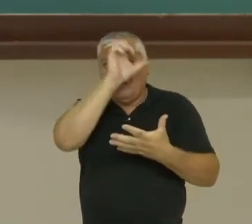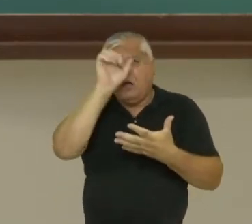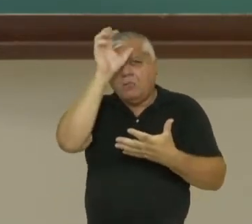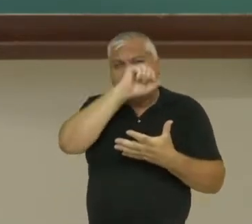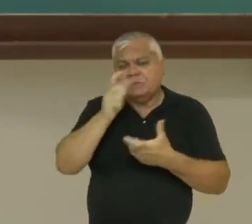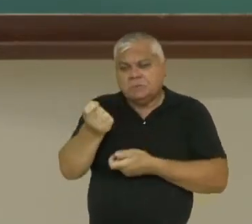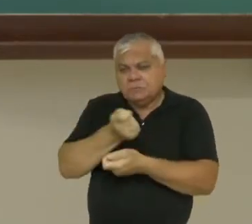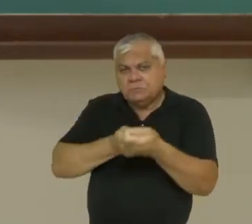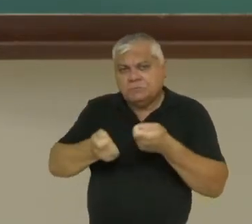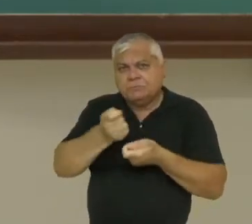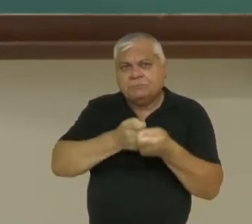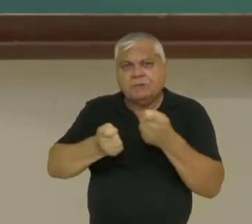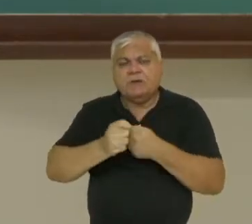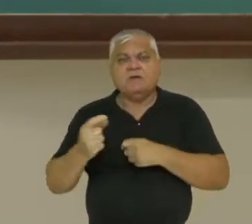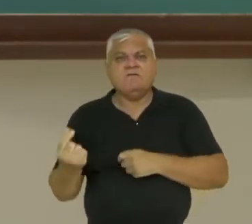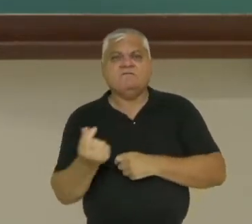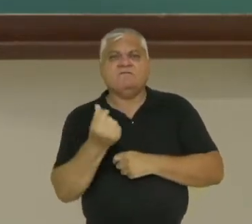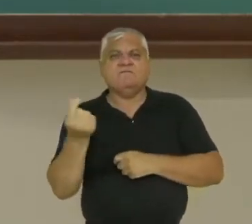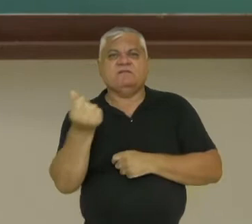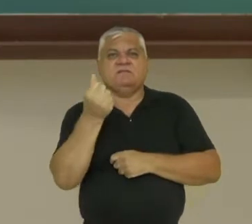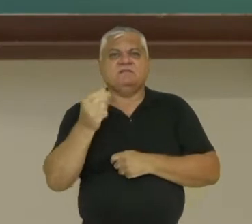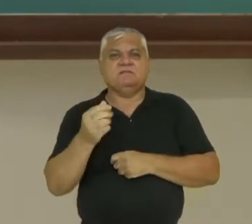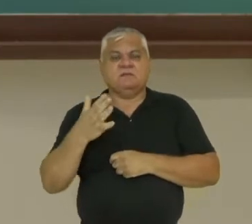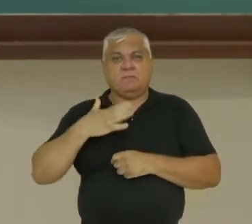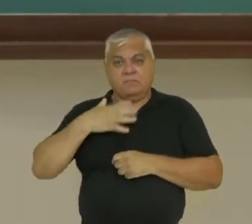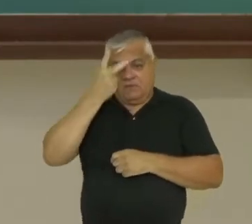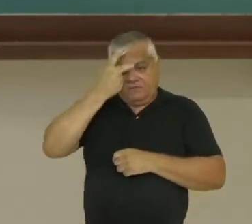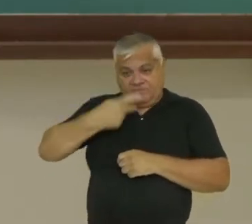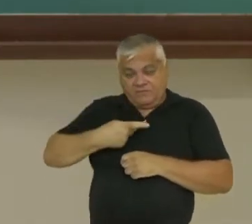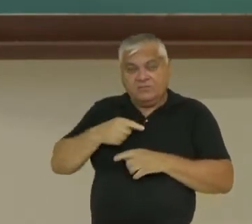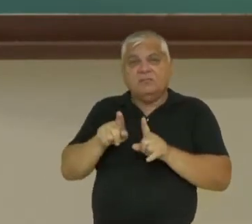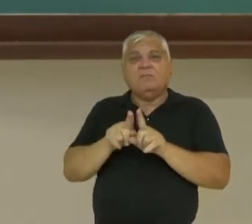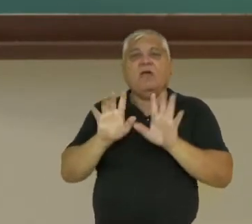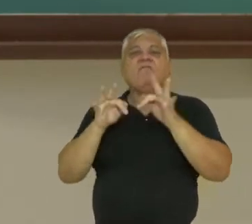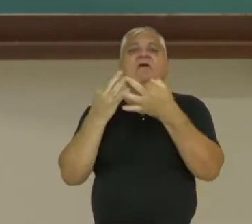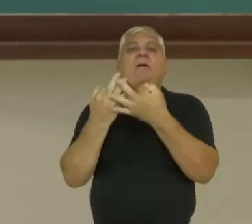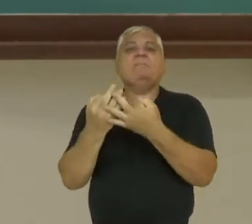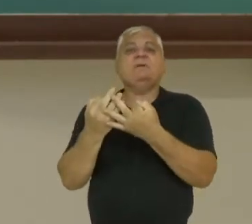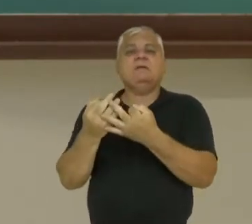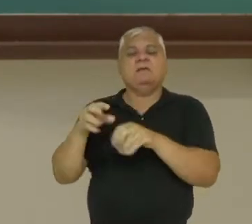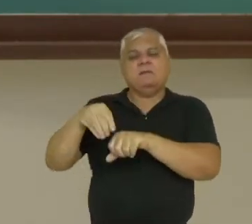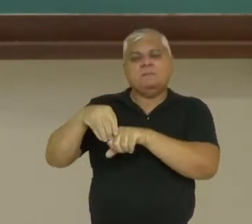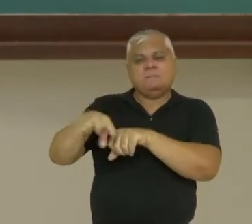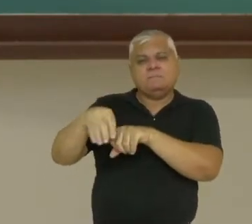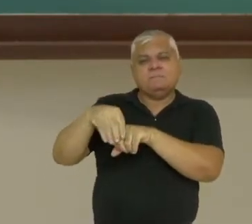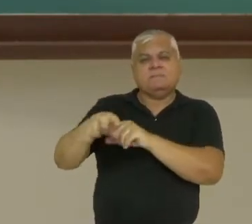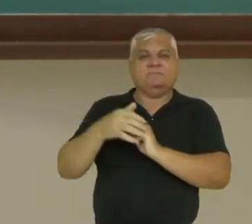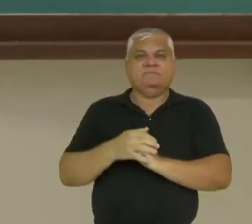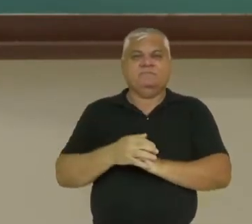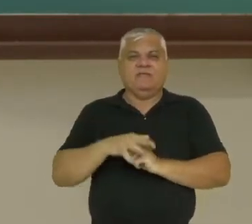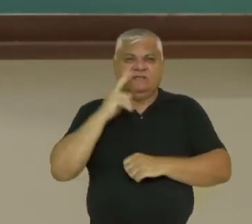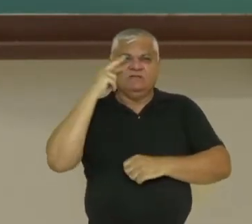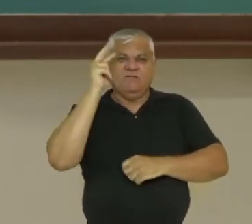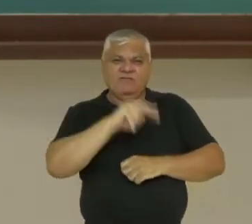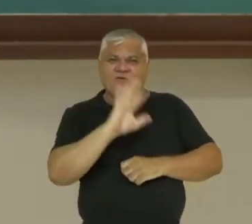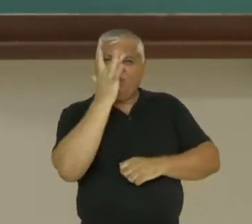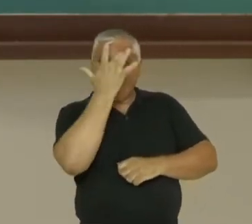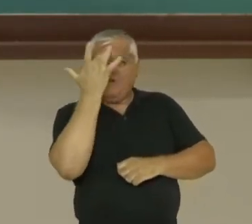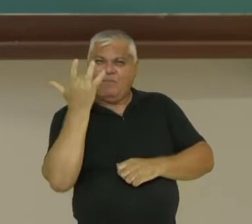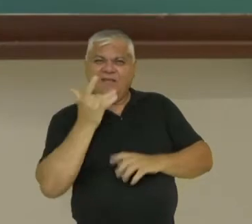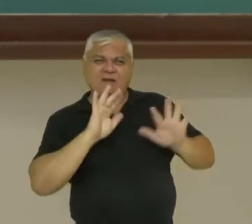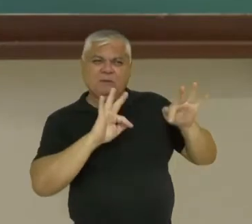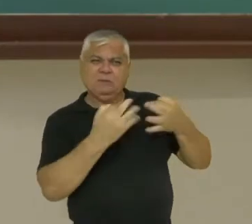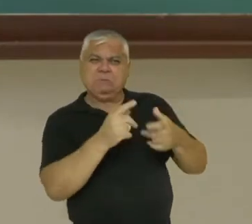pode refletir isso também dentro da sua casa. Porque quantas vezes a gente já viu várias famílias, pessoas discutindo